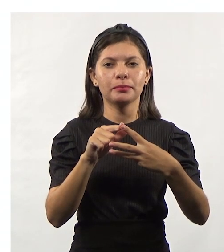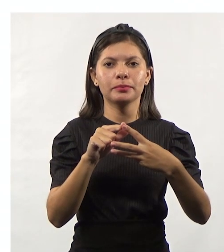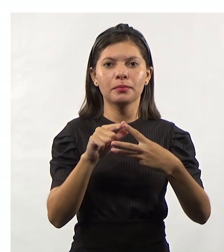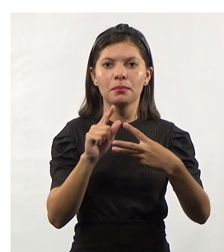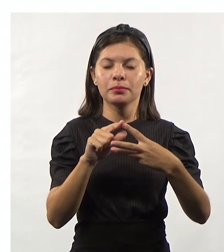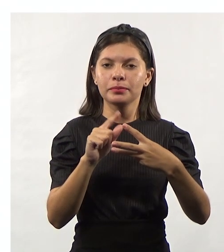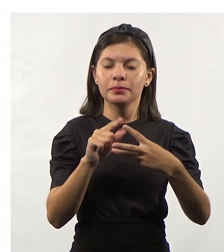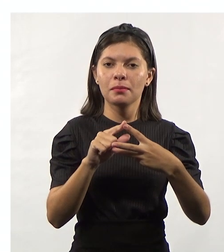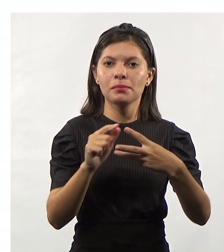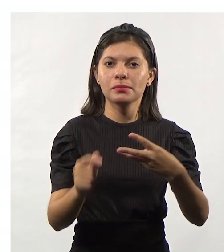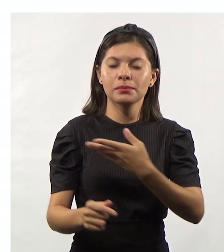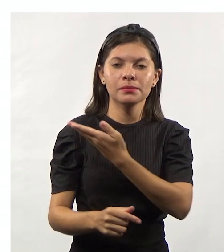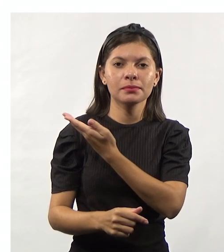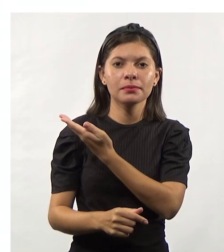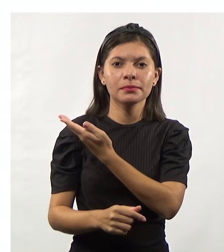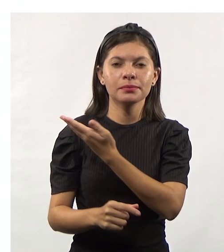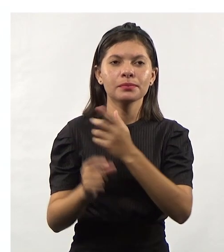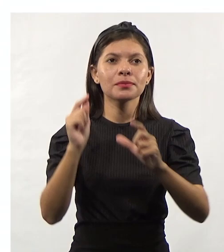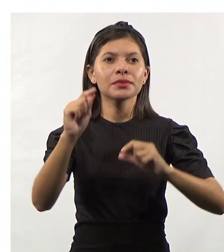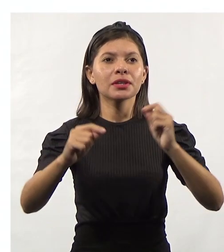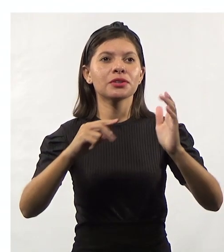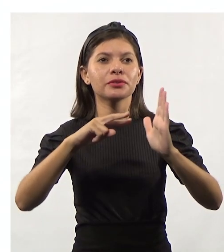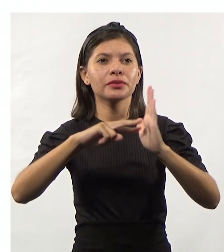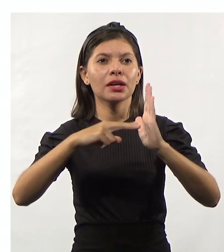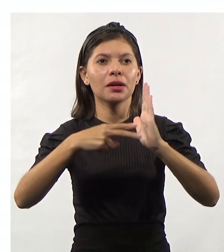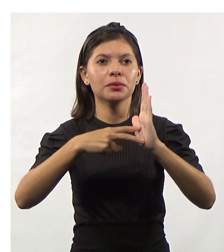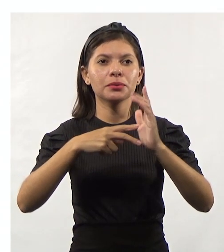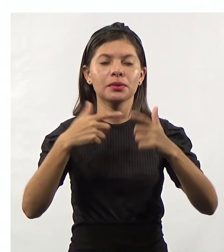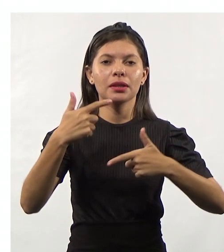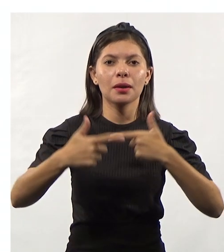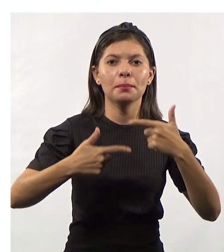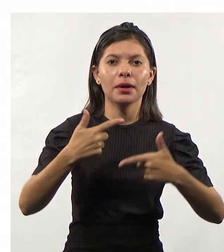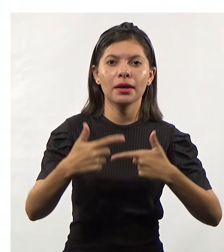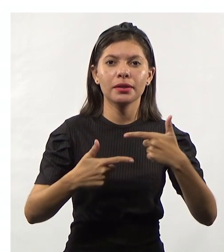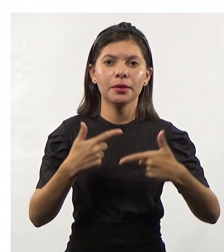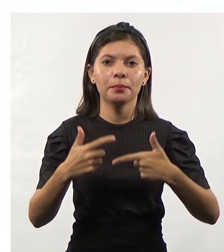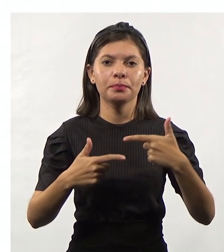que é isso, professora? É quando ele trabalha apenas como